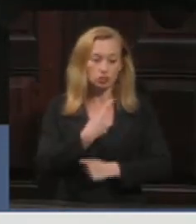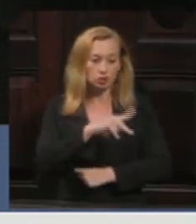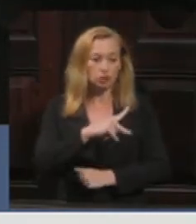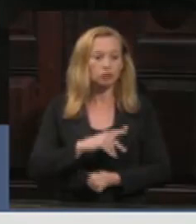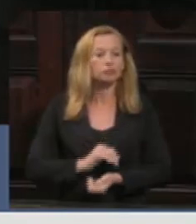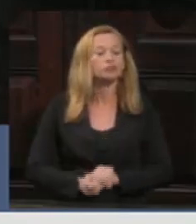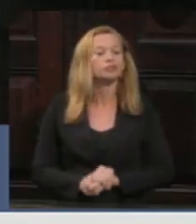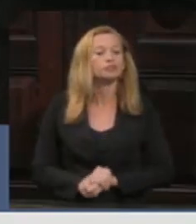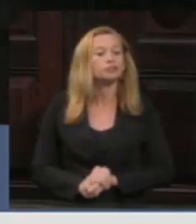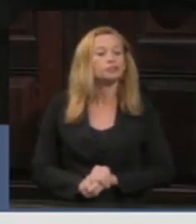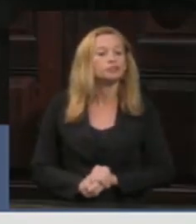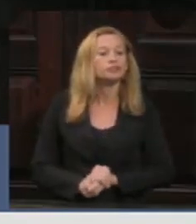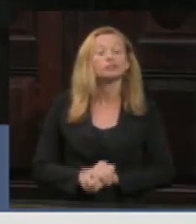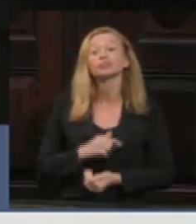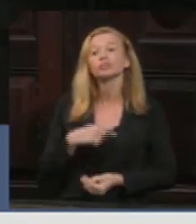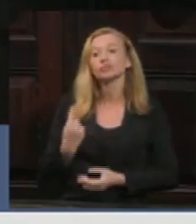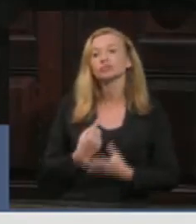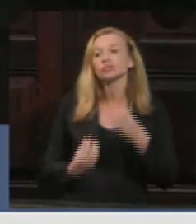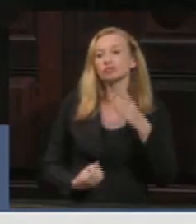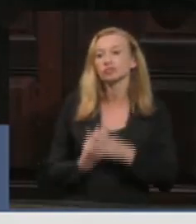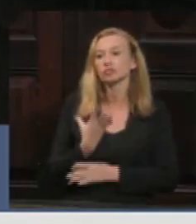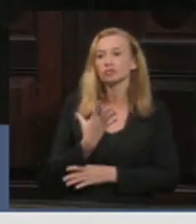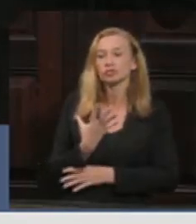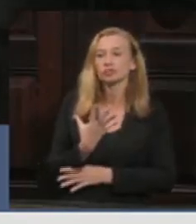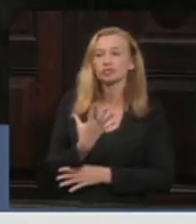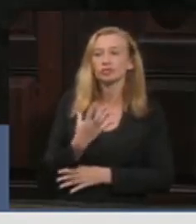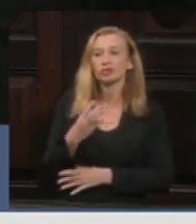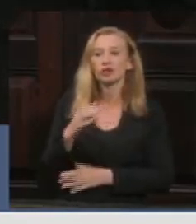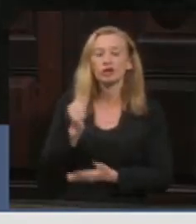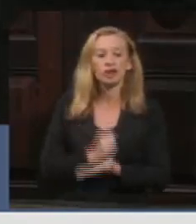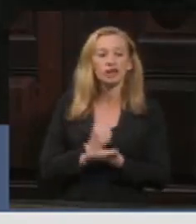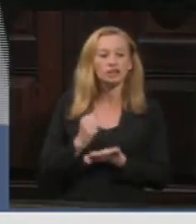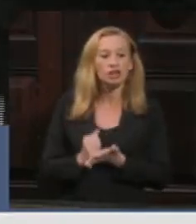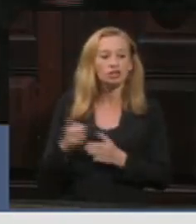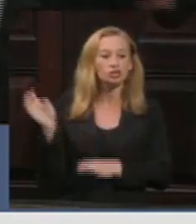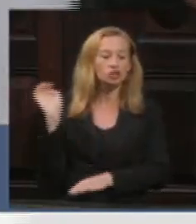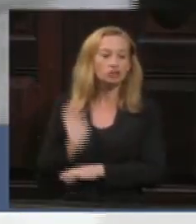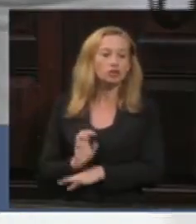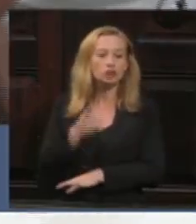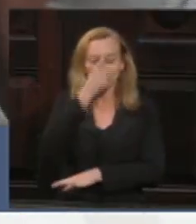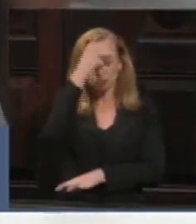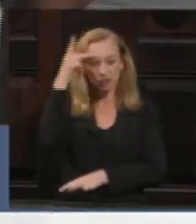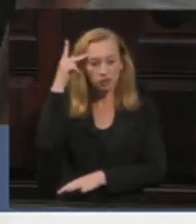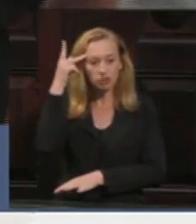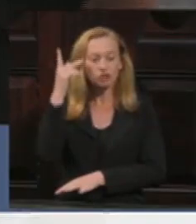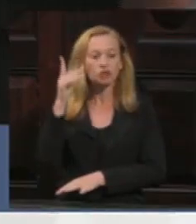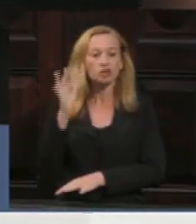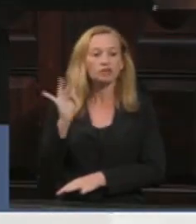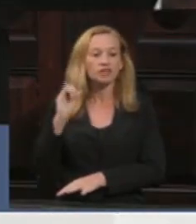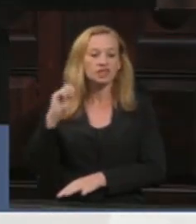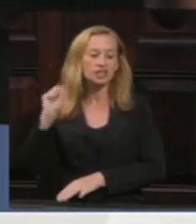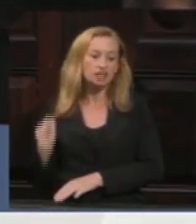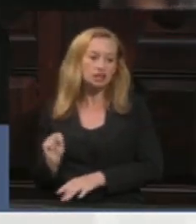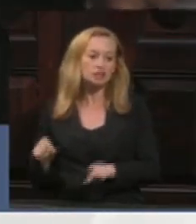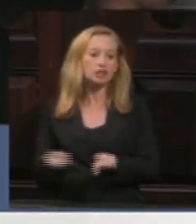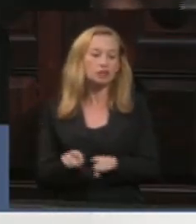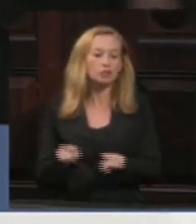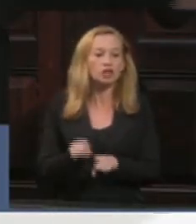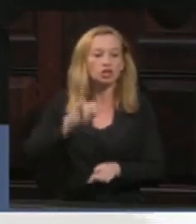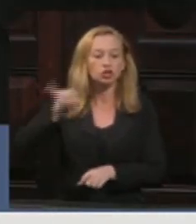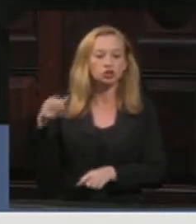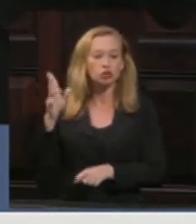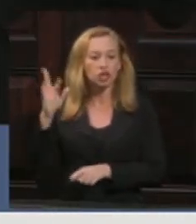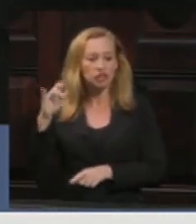época, criamos o Cadastro Estadual das Pessoas Físicas e Jurídicas e de veículos